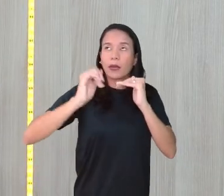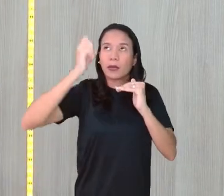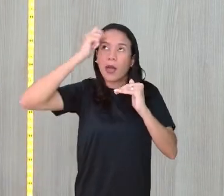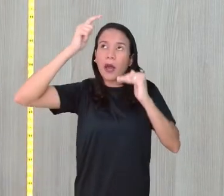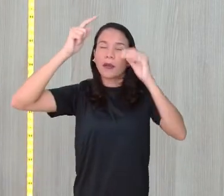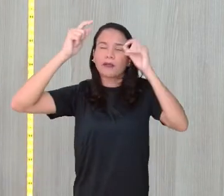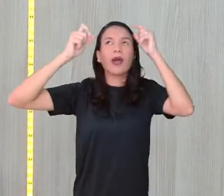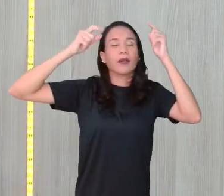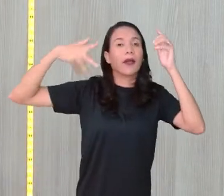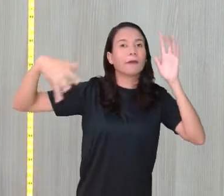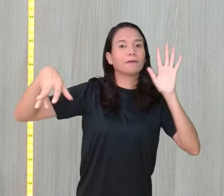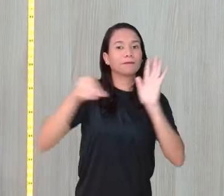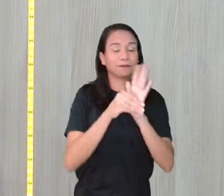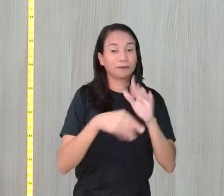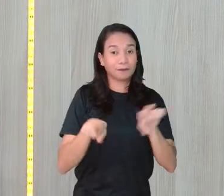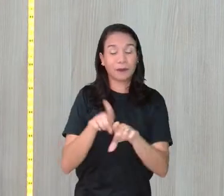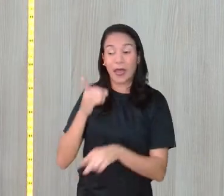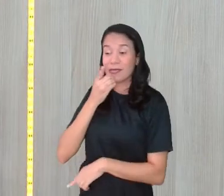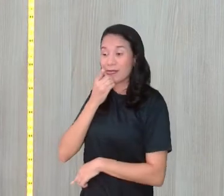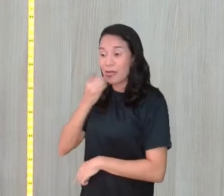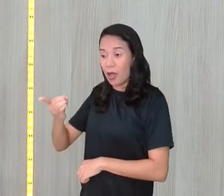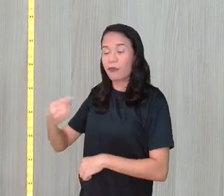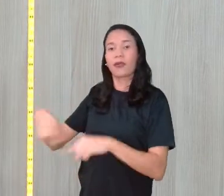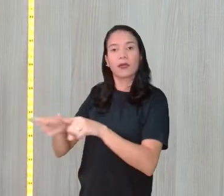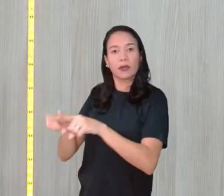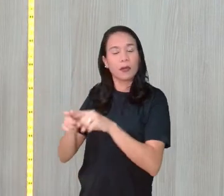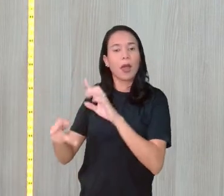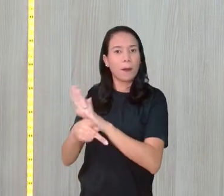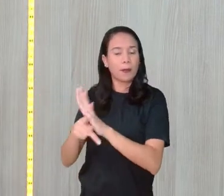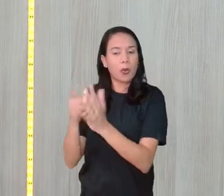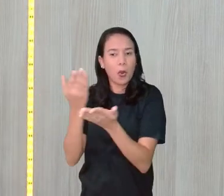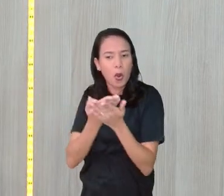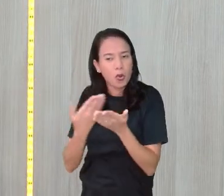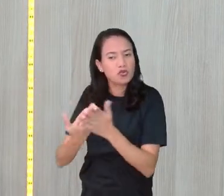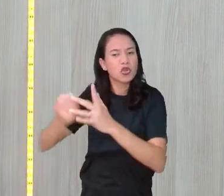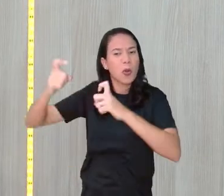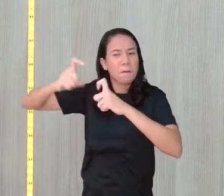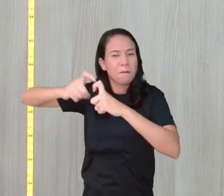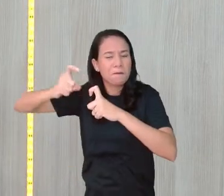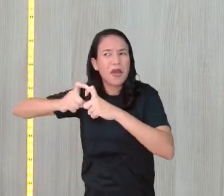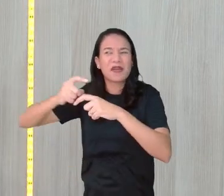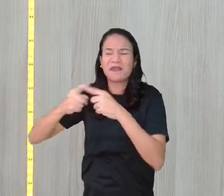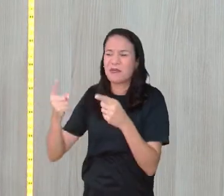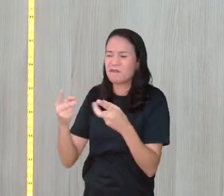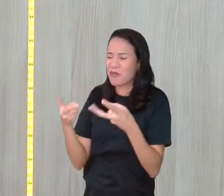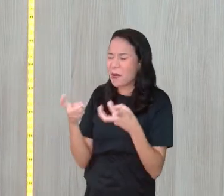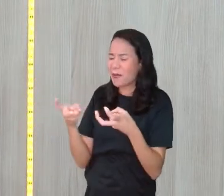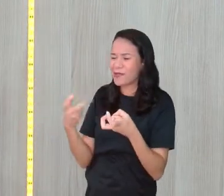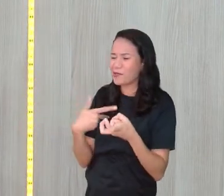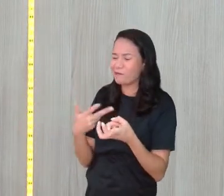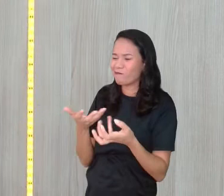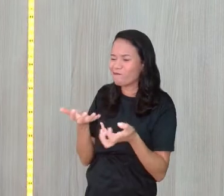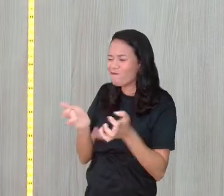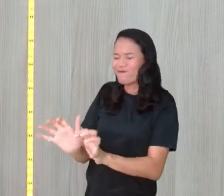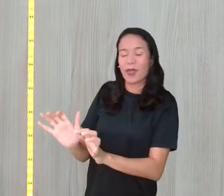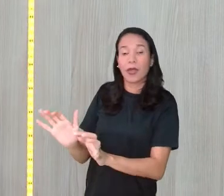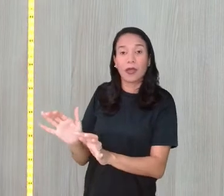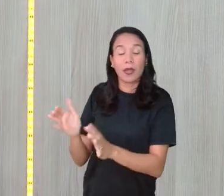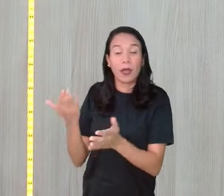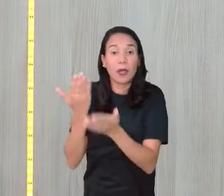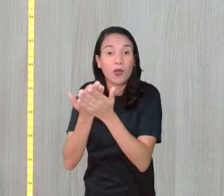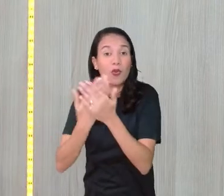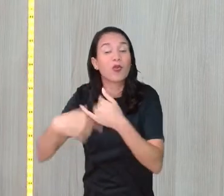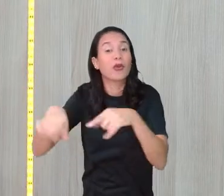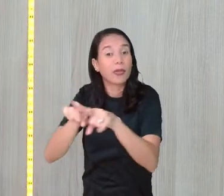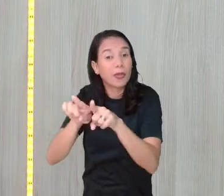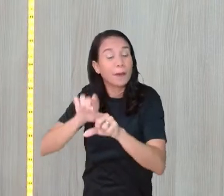teorias. E Darwin também, ele foi um naturalista britânico, que estudou medicina, mas ele viu que não era tanto a área dele e foi também para a pesquisa